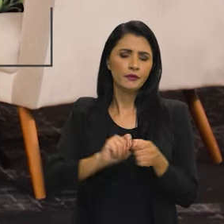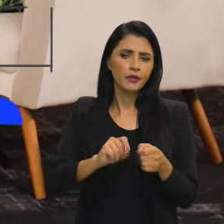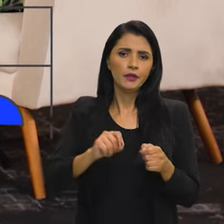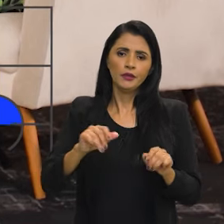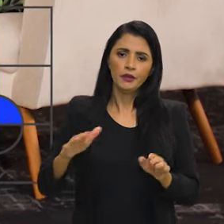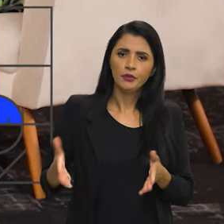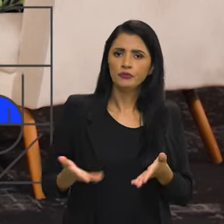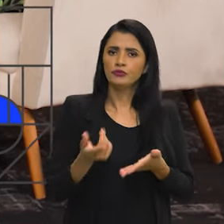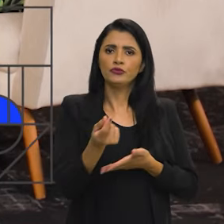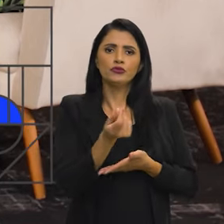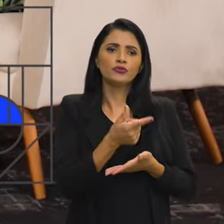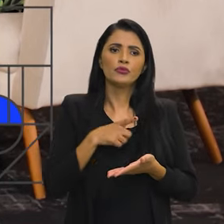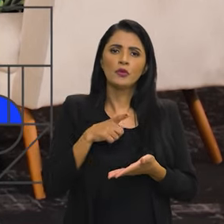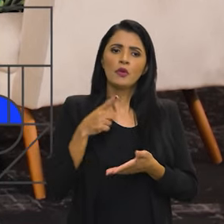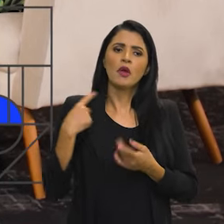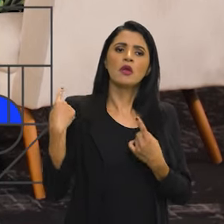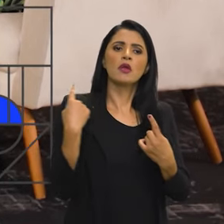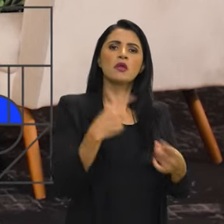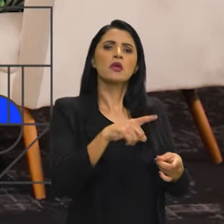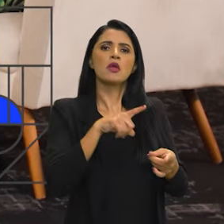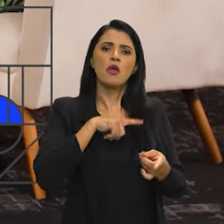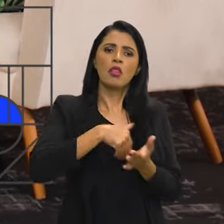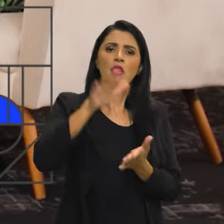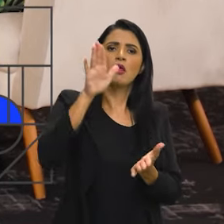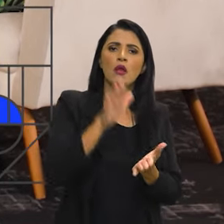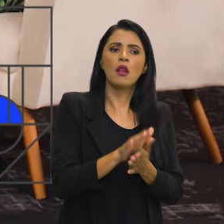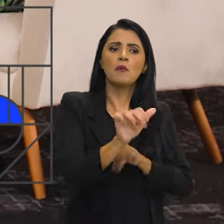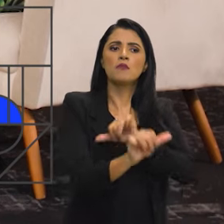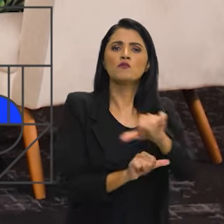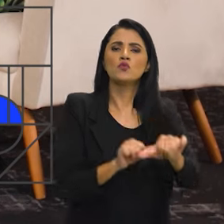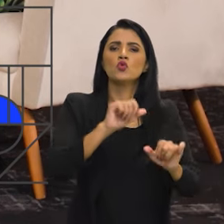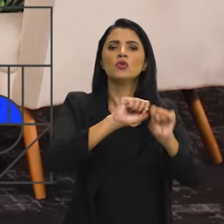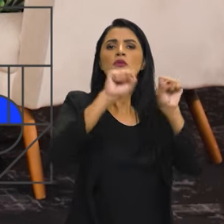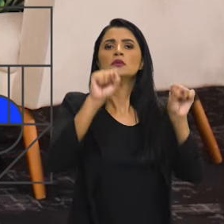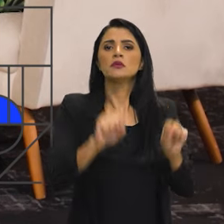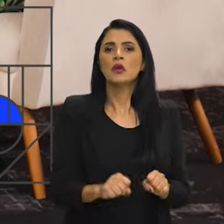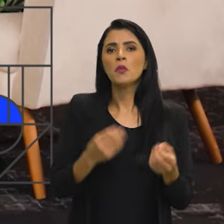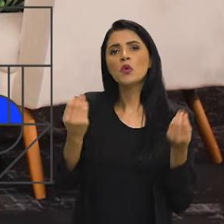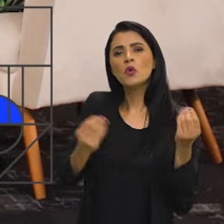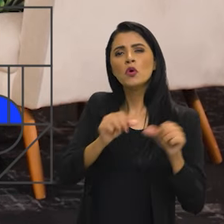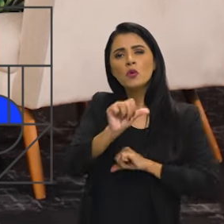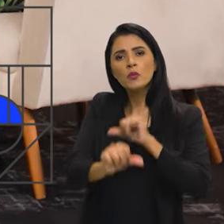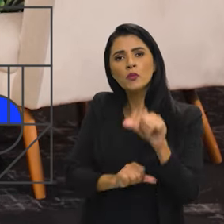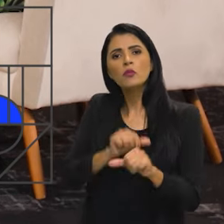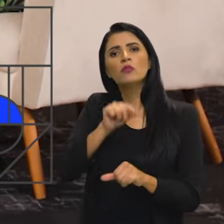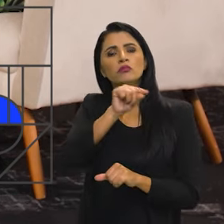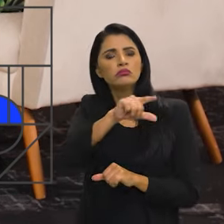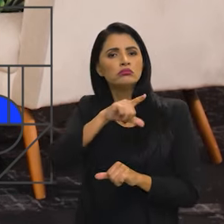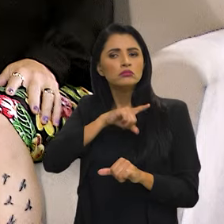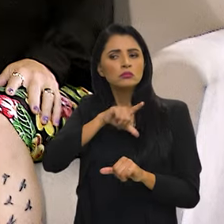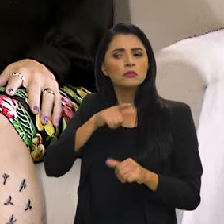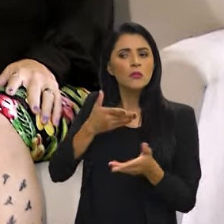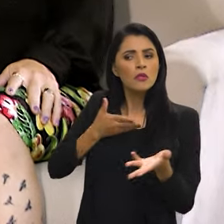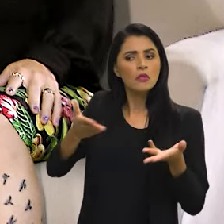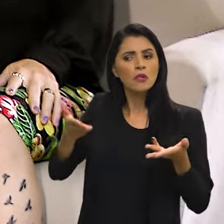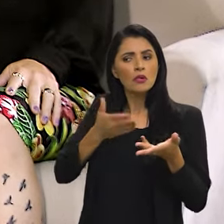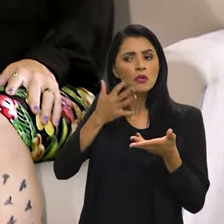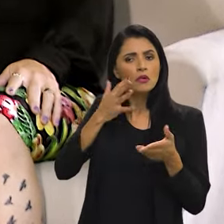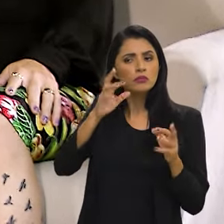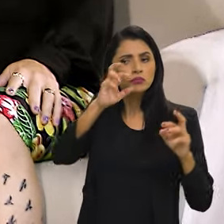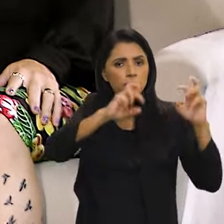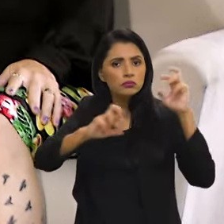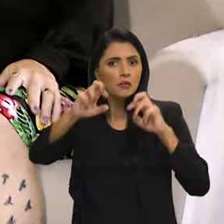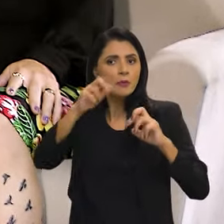e não tem um estímulo econômico para que elas mudem o sistema hoje. E mudem como? Obviamente, tendo um trabalho de moderação para